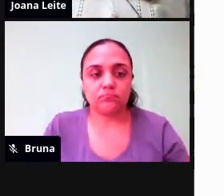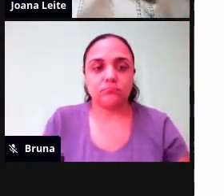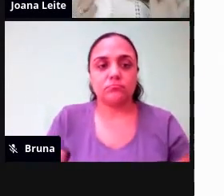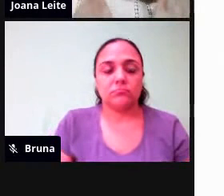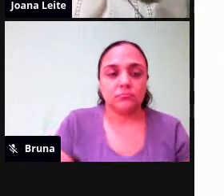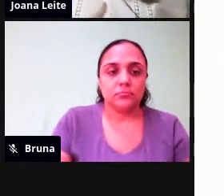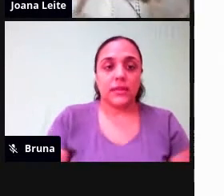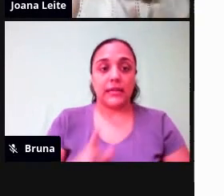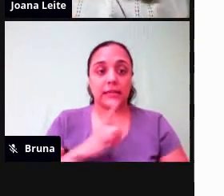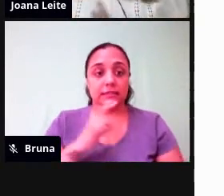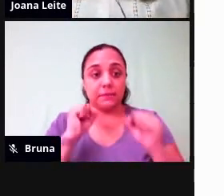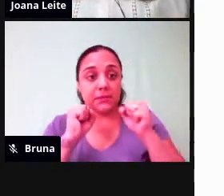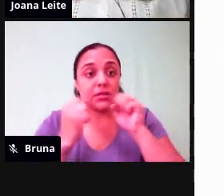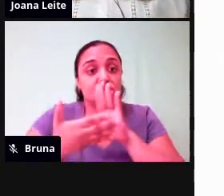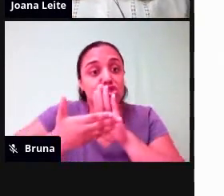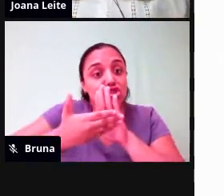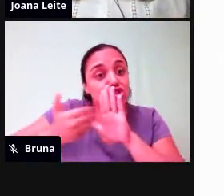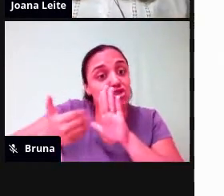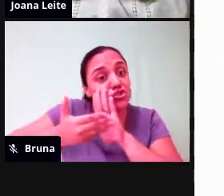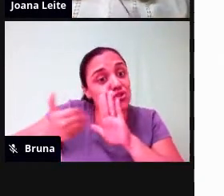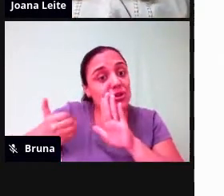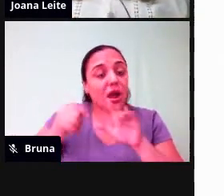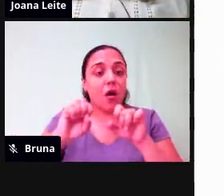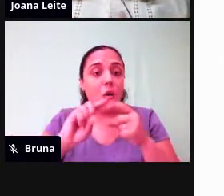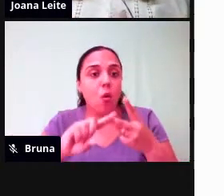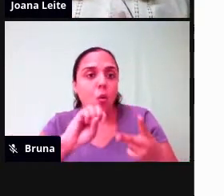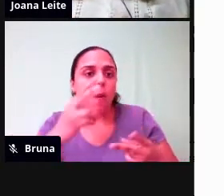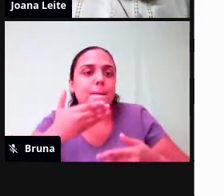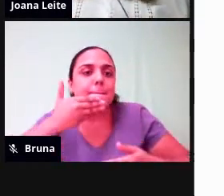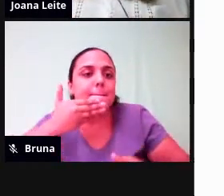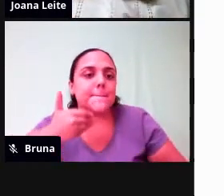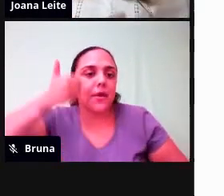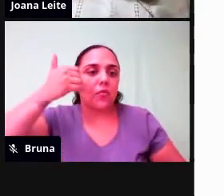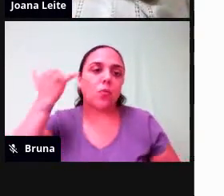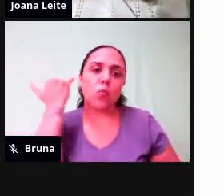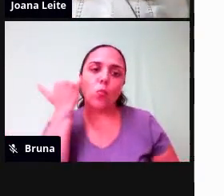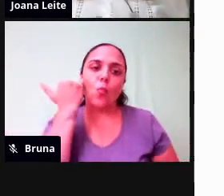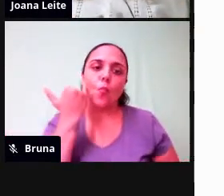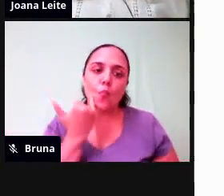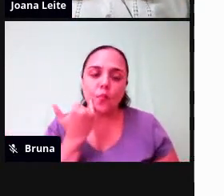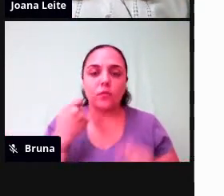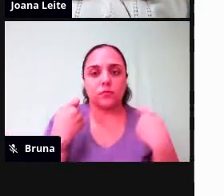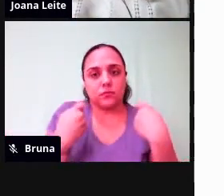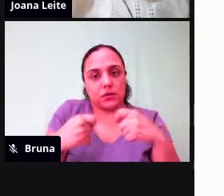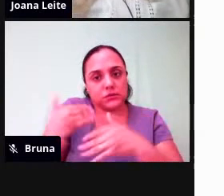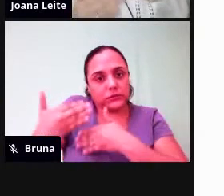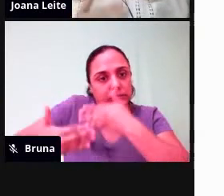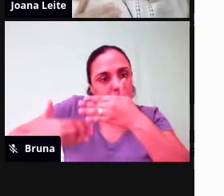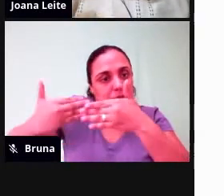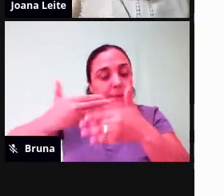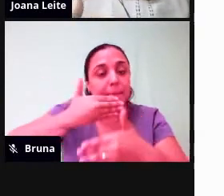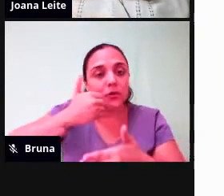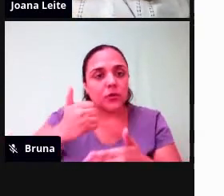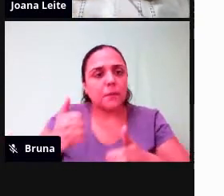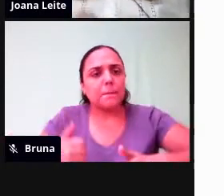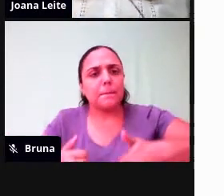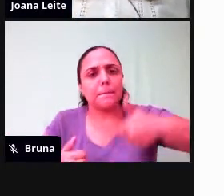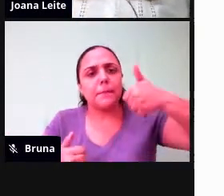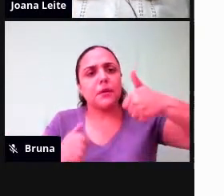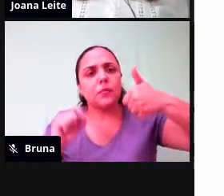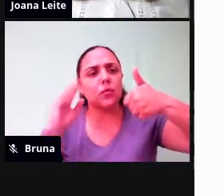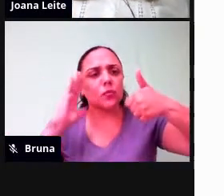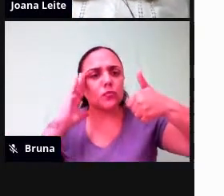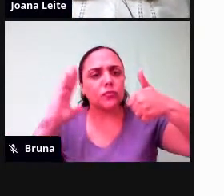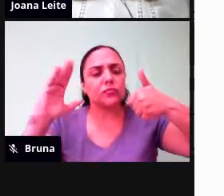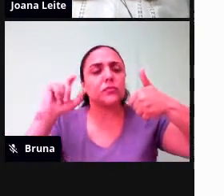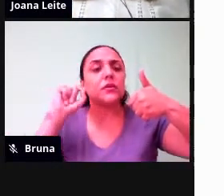é tirar ou melhorar a qualidade da dieta, né? Então, o que a gente vai fazer nessa dieta? Eu vou melhorar essa qualidade. Então, a primeira coisa a se fazer é